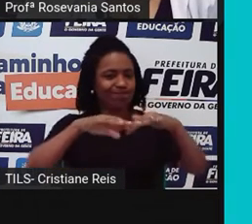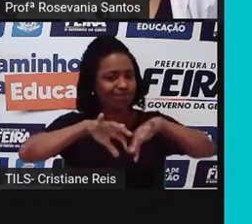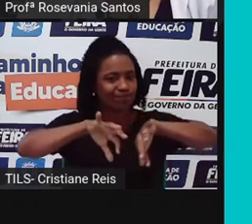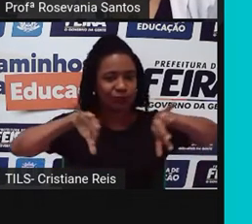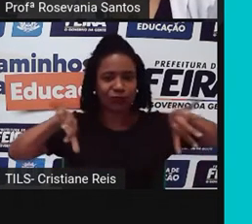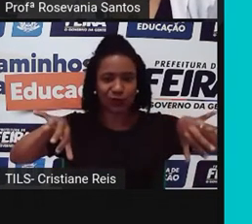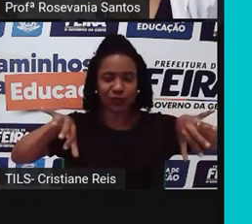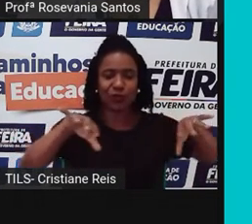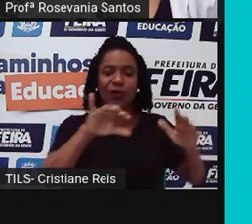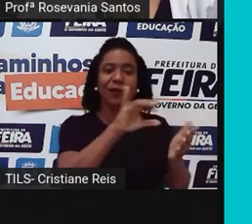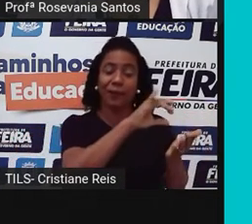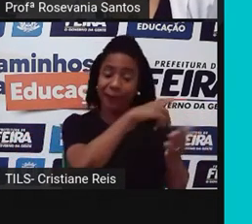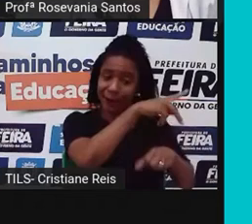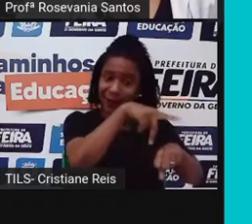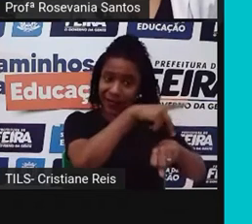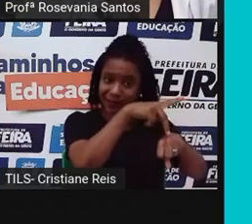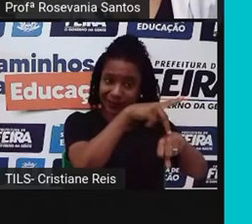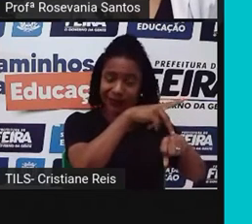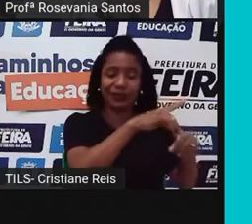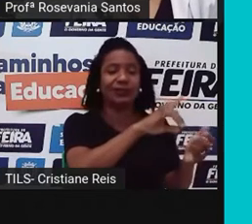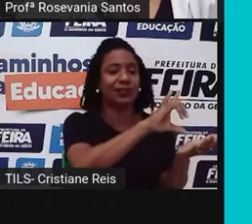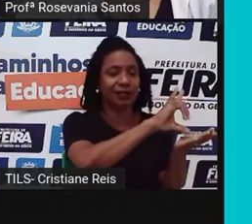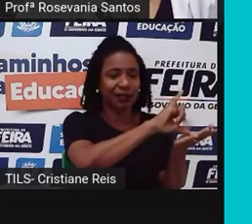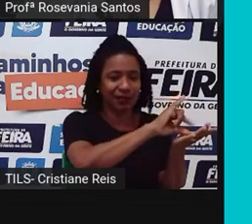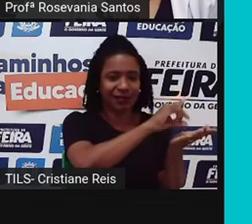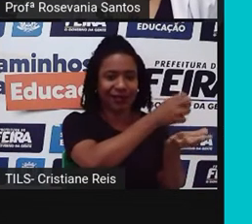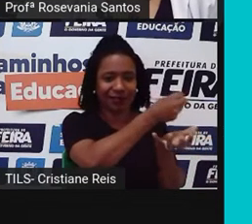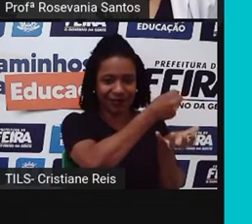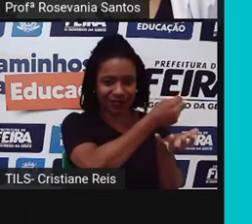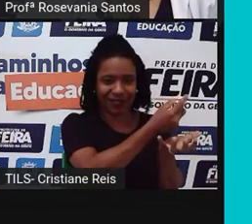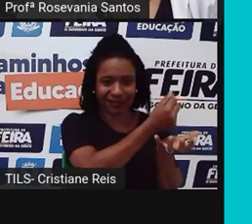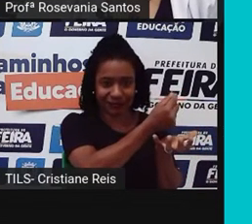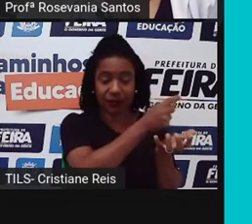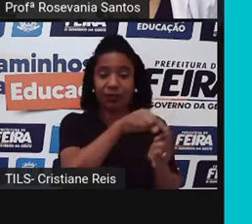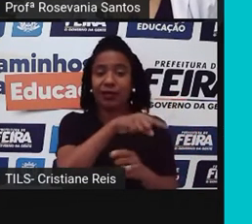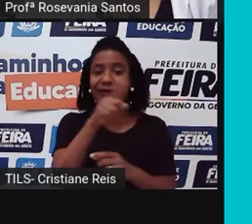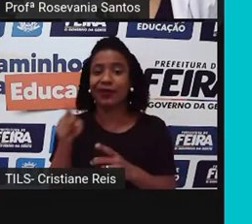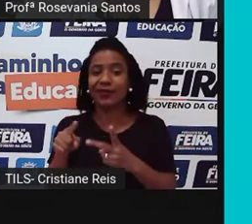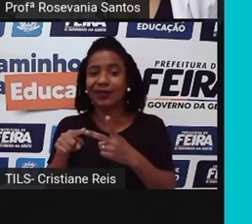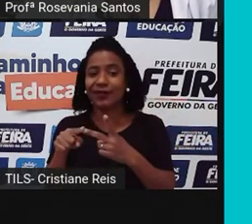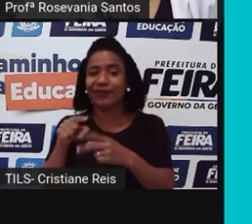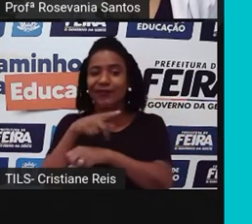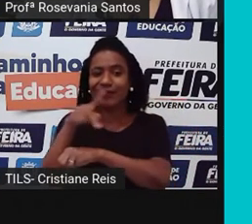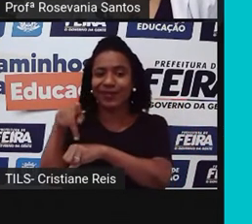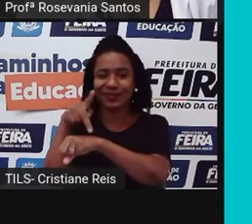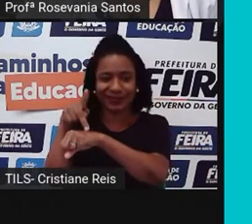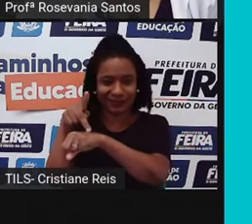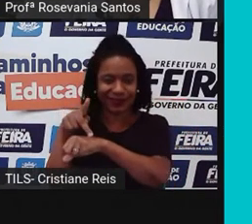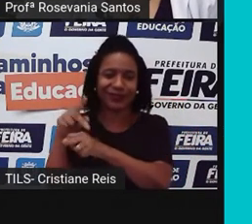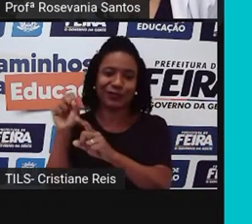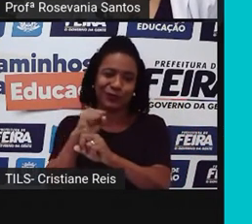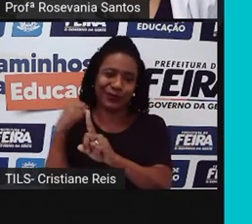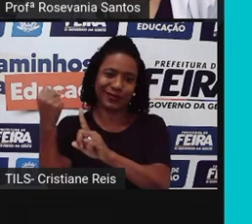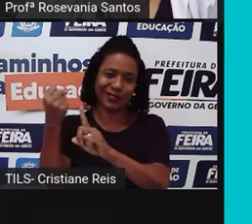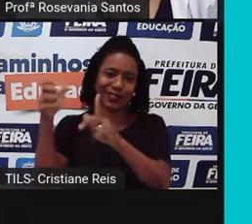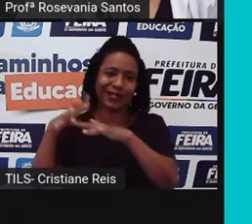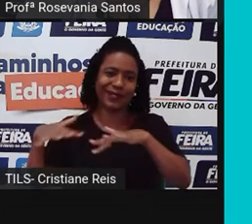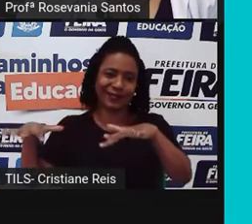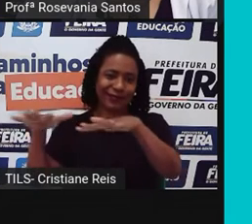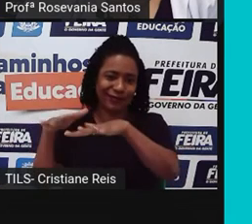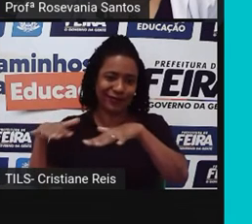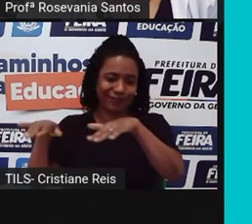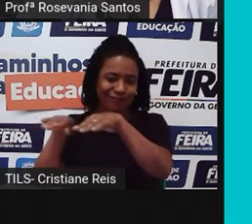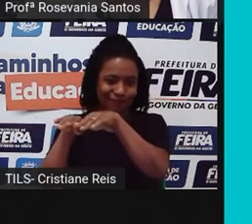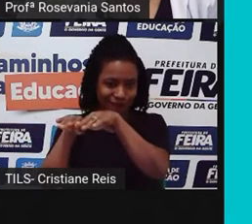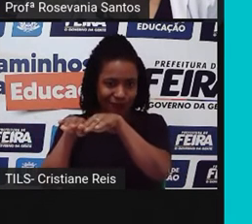esse período que vocês estão vendo aí. E aí tudo que é representado de verde influencia, né, no caso dos Estados Unidos, os